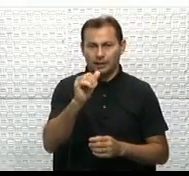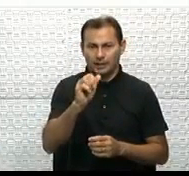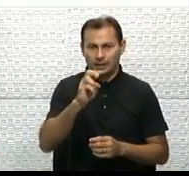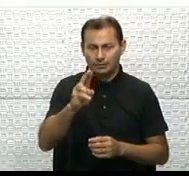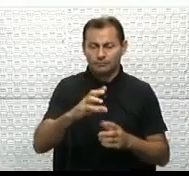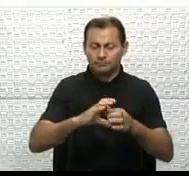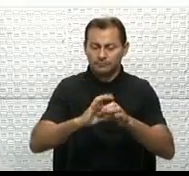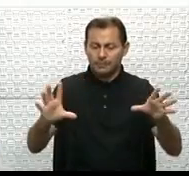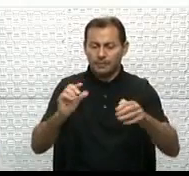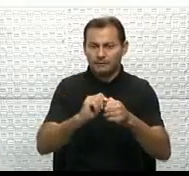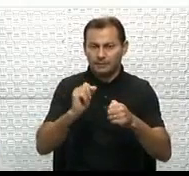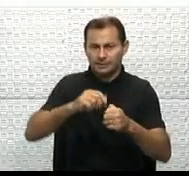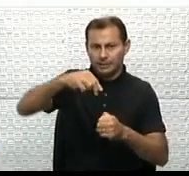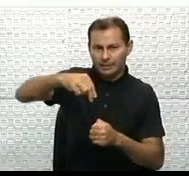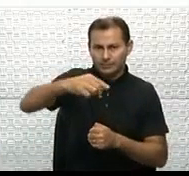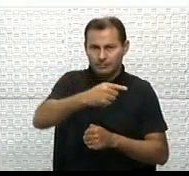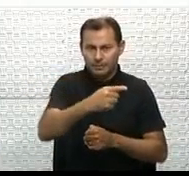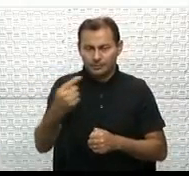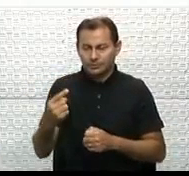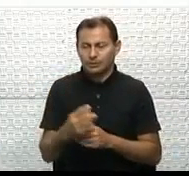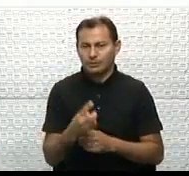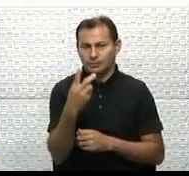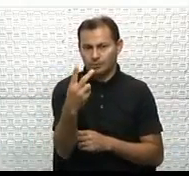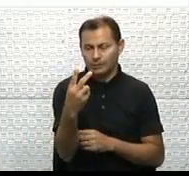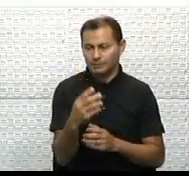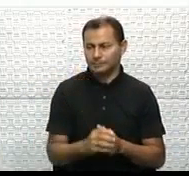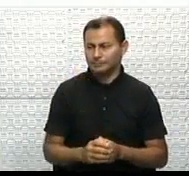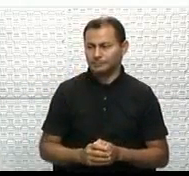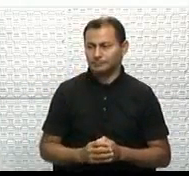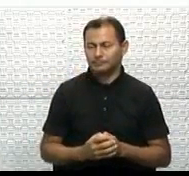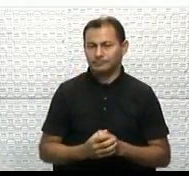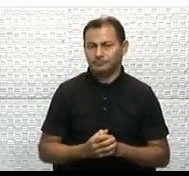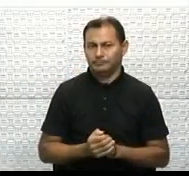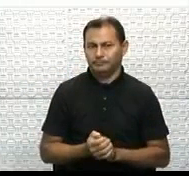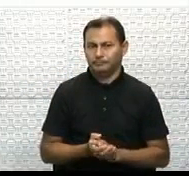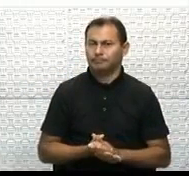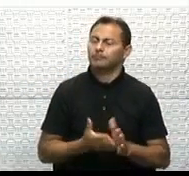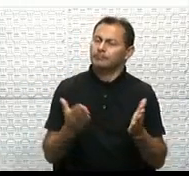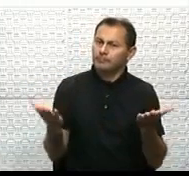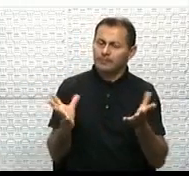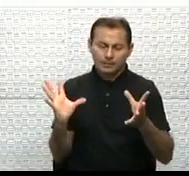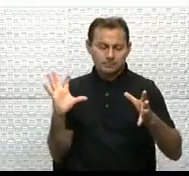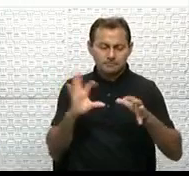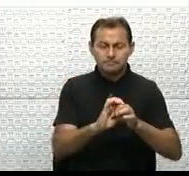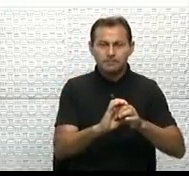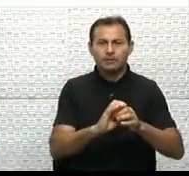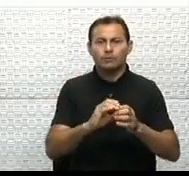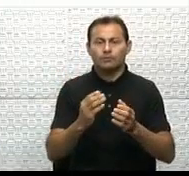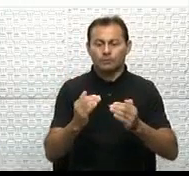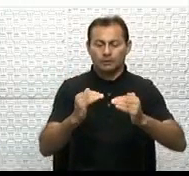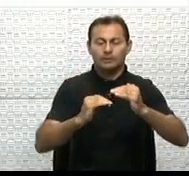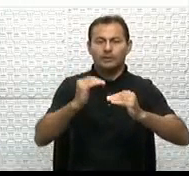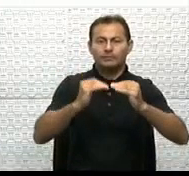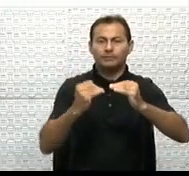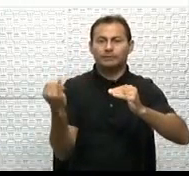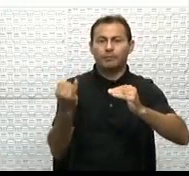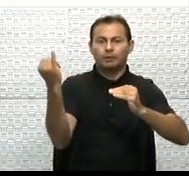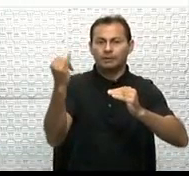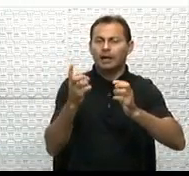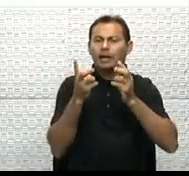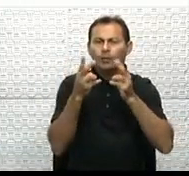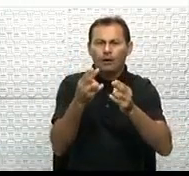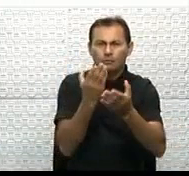liberdade fazendo N menos 2. E aí fixar o nível de significância. Isso aqui é igual